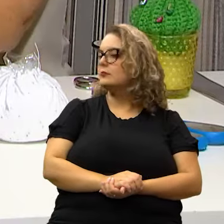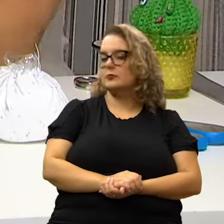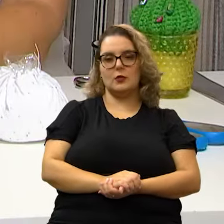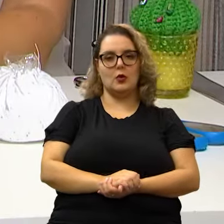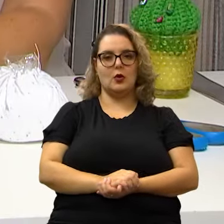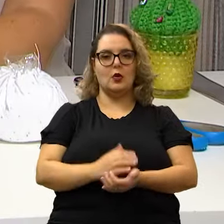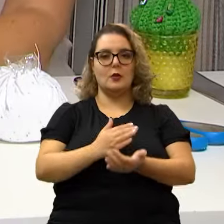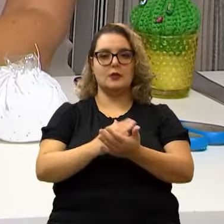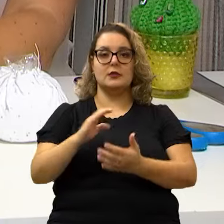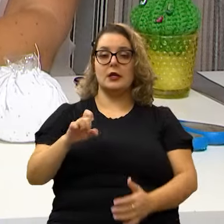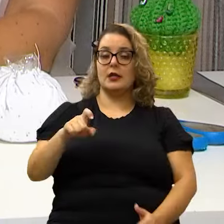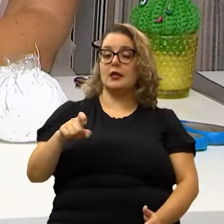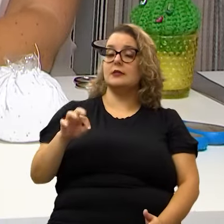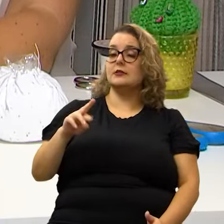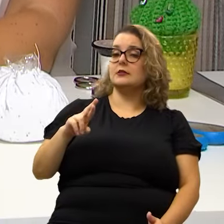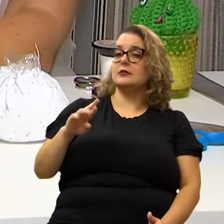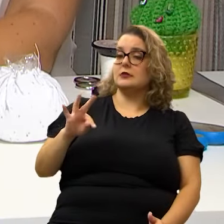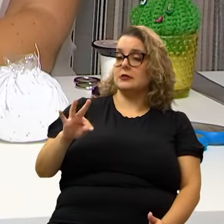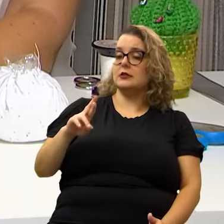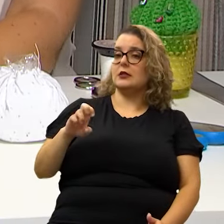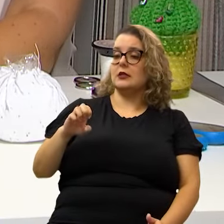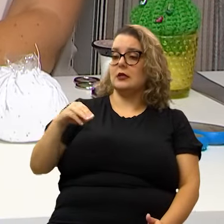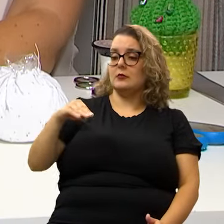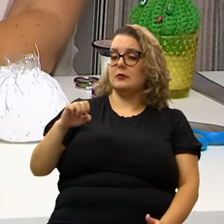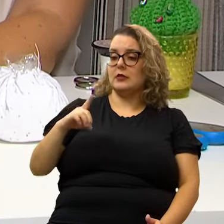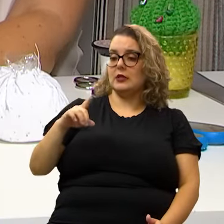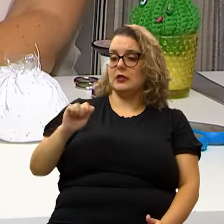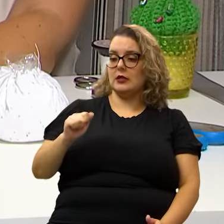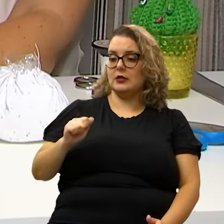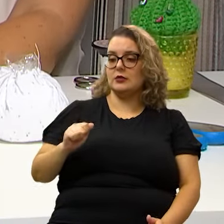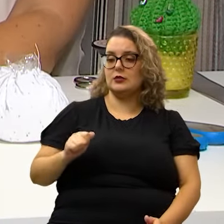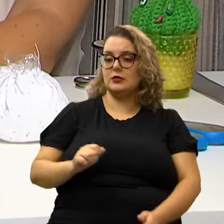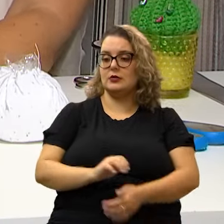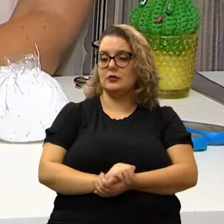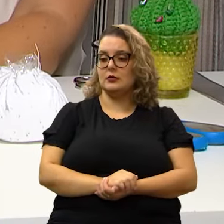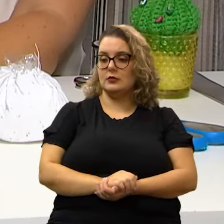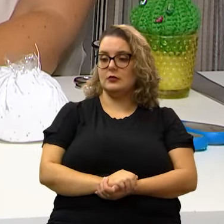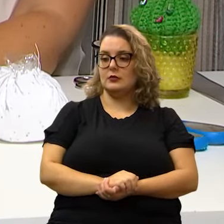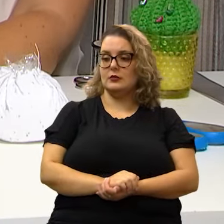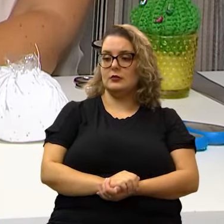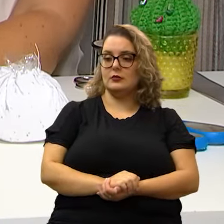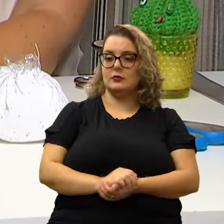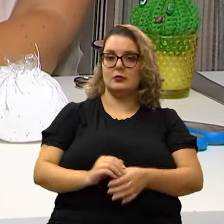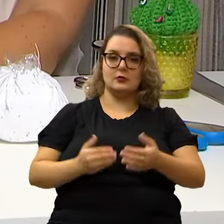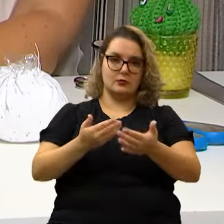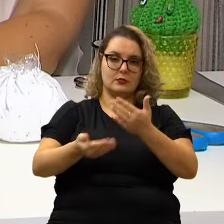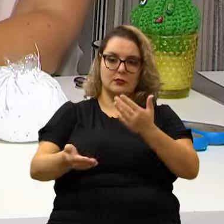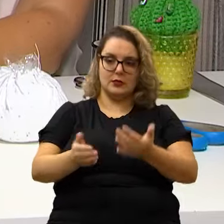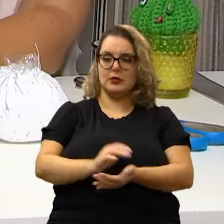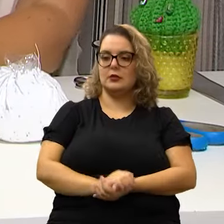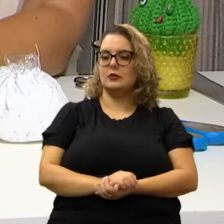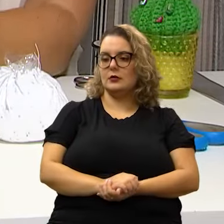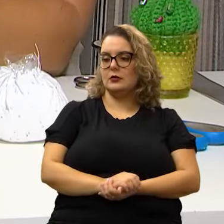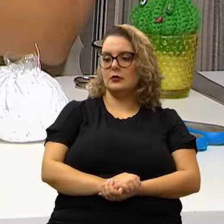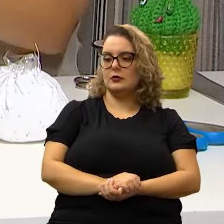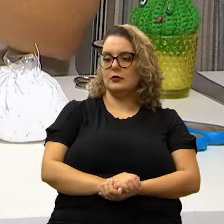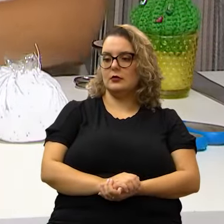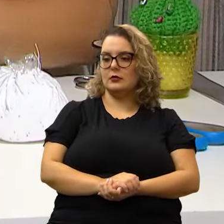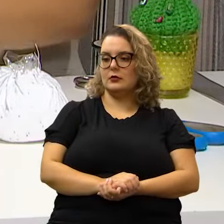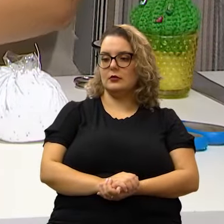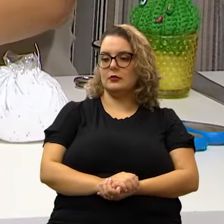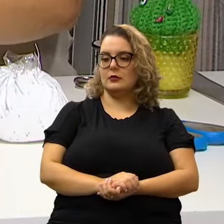Começo da extremidade do chapéuzinho para depois não ficar em desnível, né, na hora que eu for fechar.